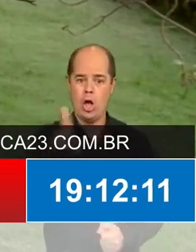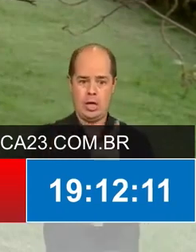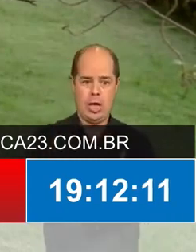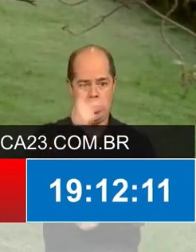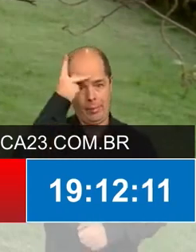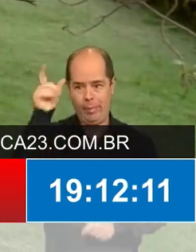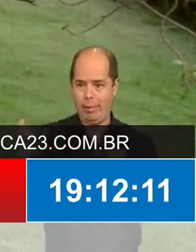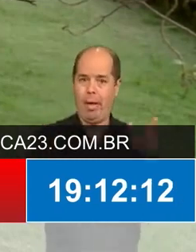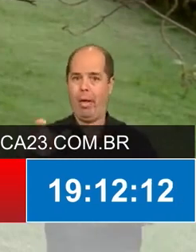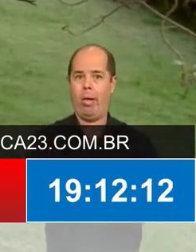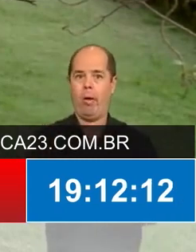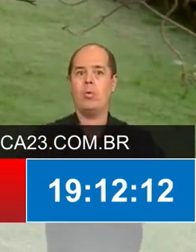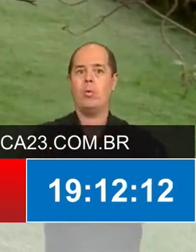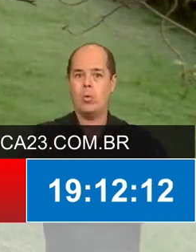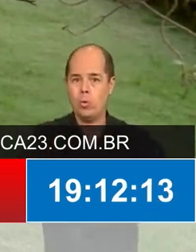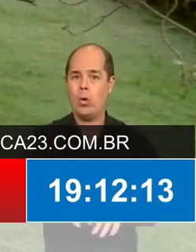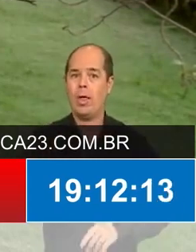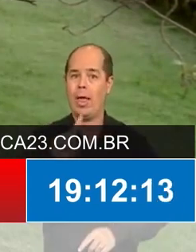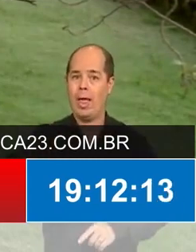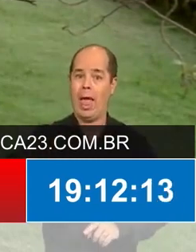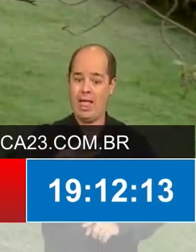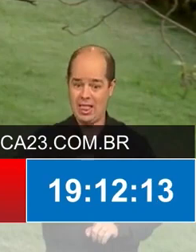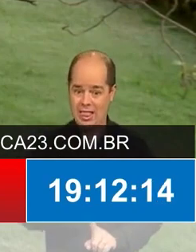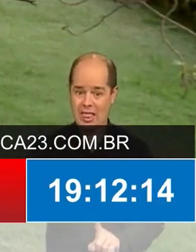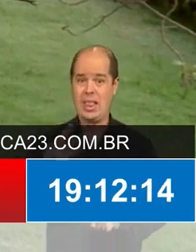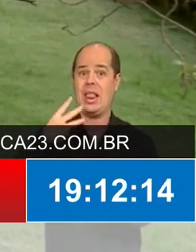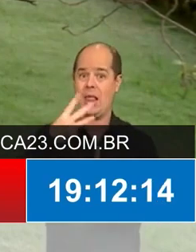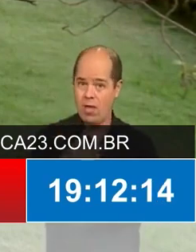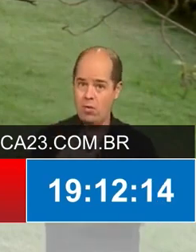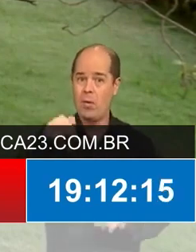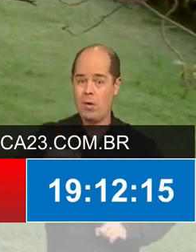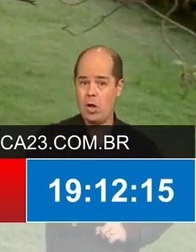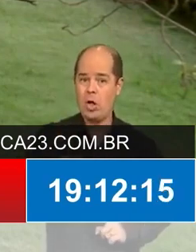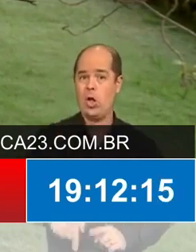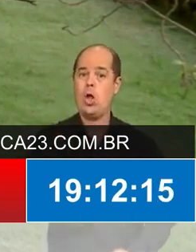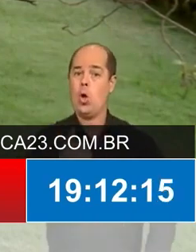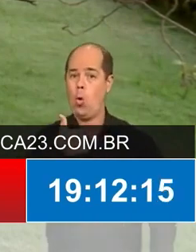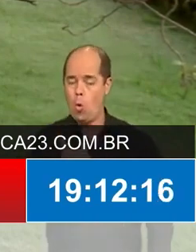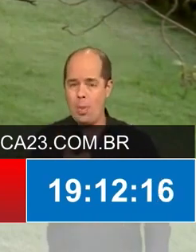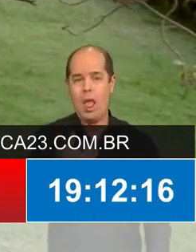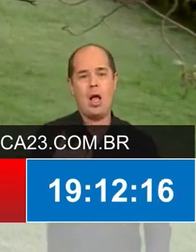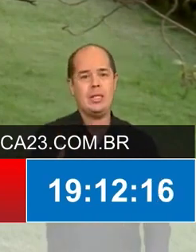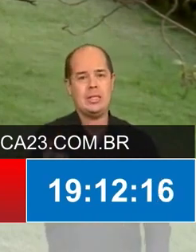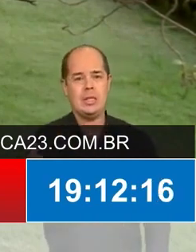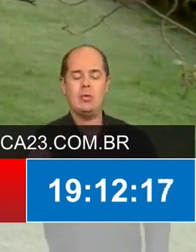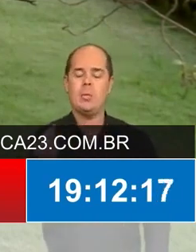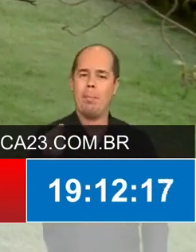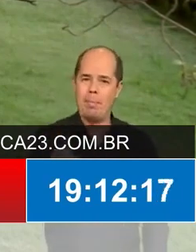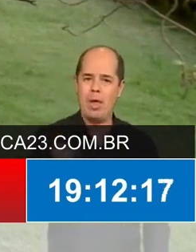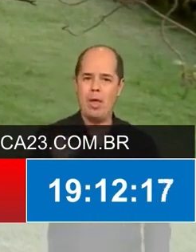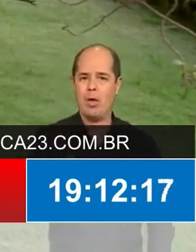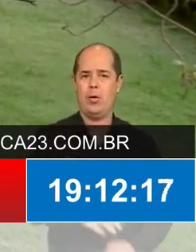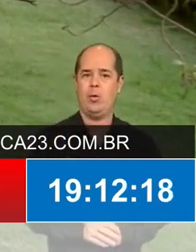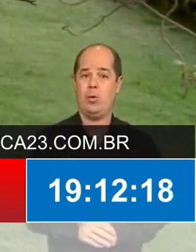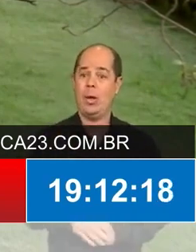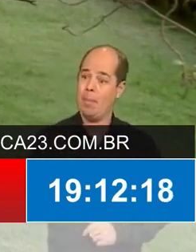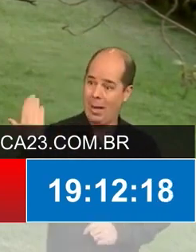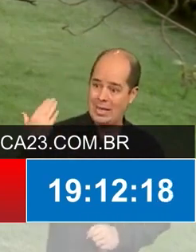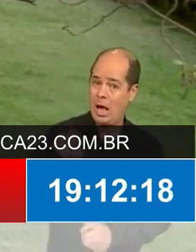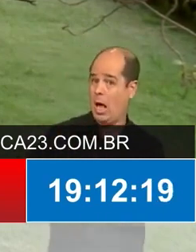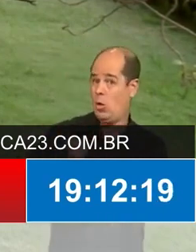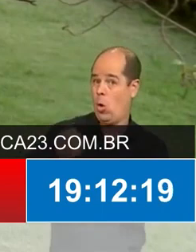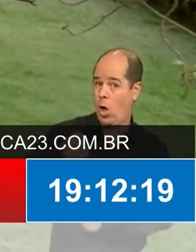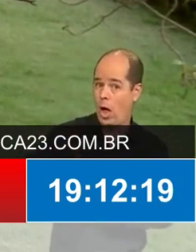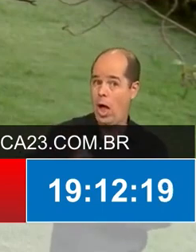3 vezes maior que o registrado neste ano, de 1 milhão e 600 mil, que inclusive já havia superado 2022